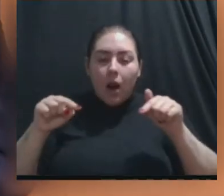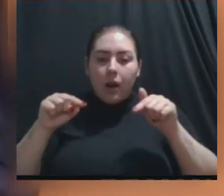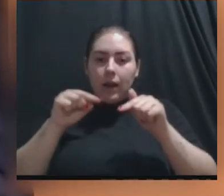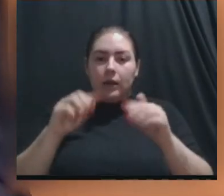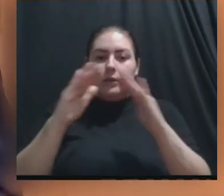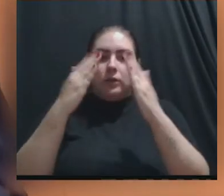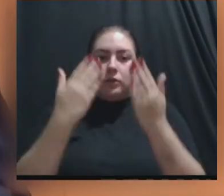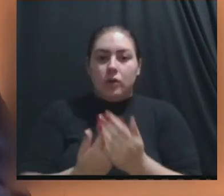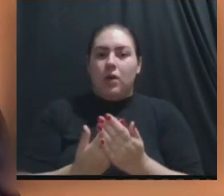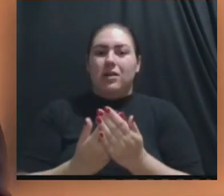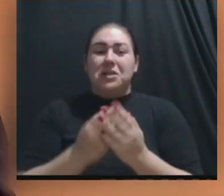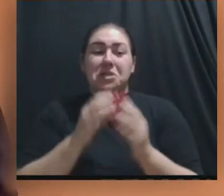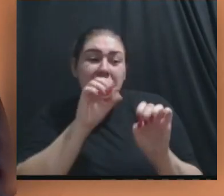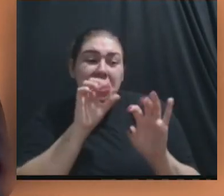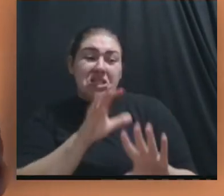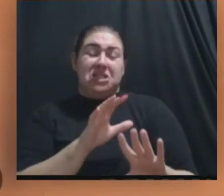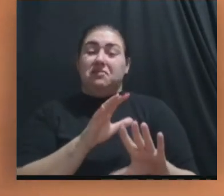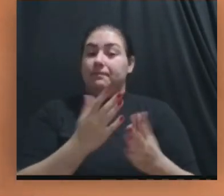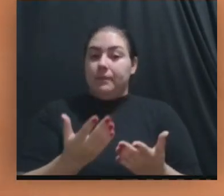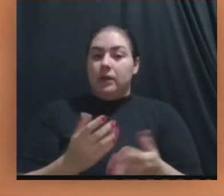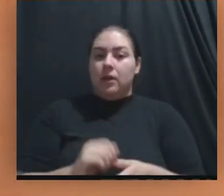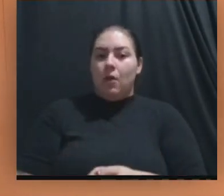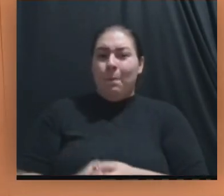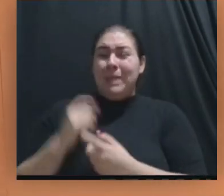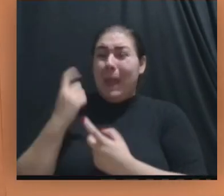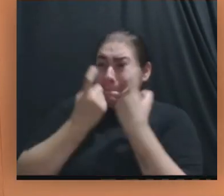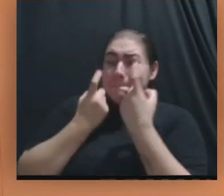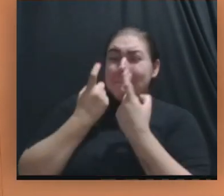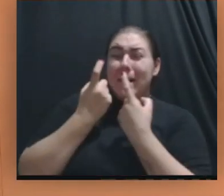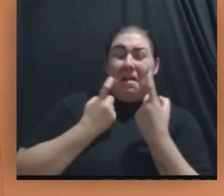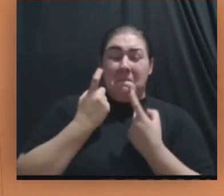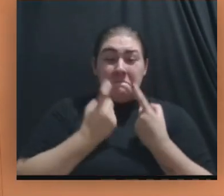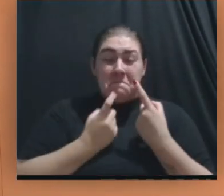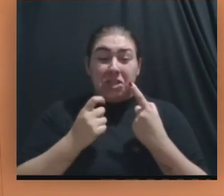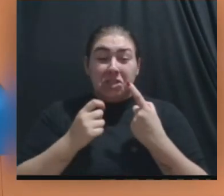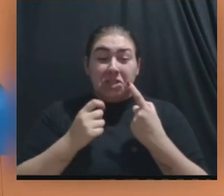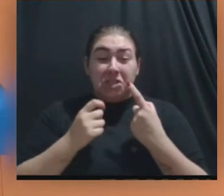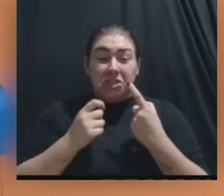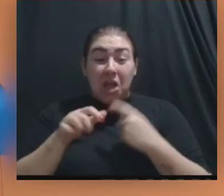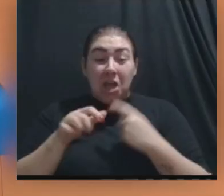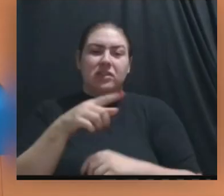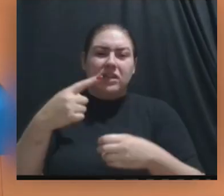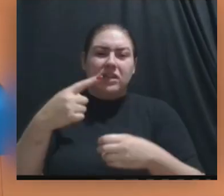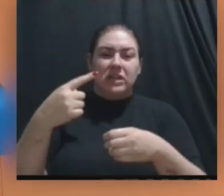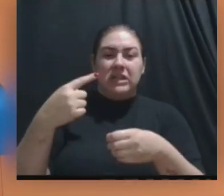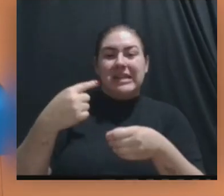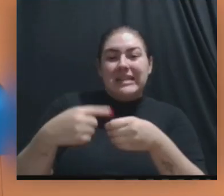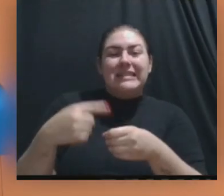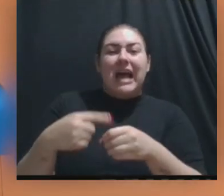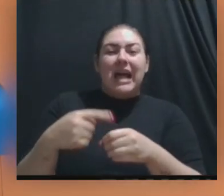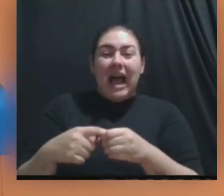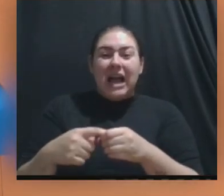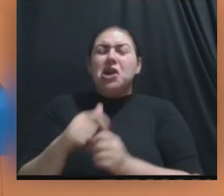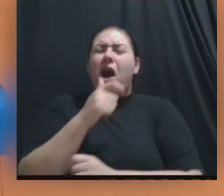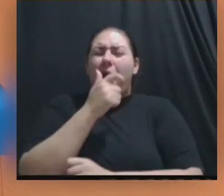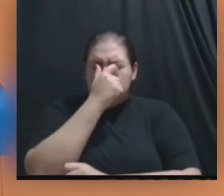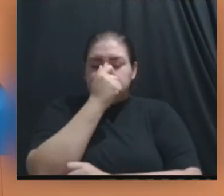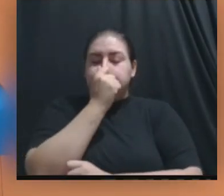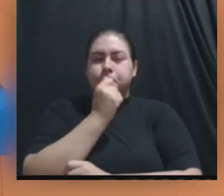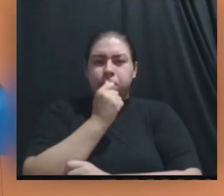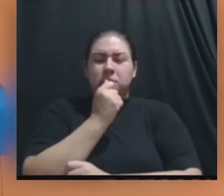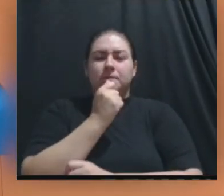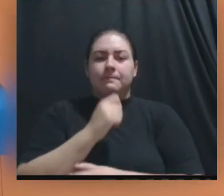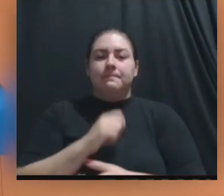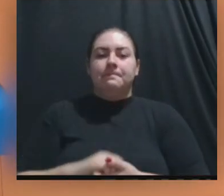muito preocupante, né? Existem algumas regiões da cidade que possuem essa superlotação. E isso prejudica o processo de aprendizagem,